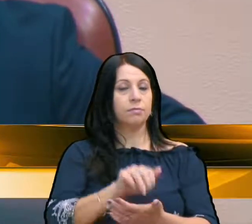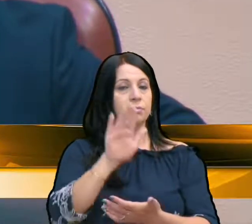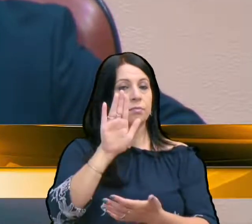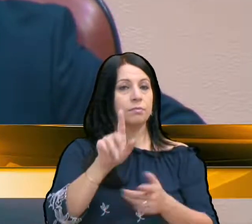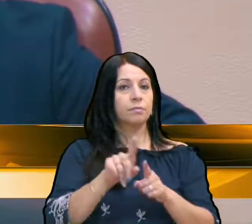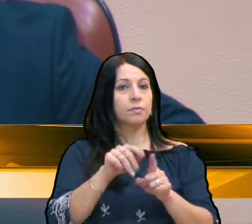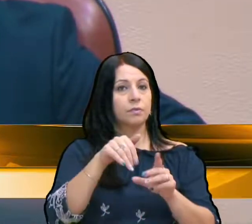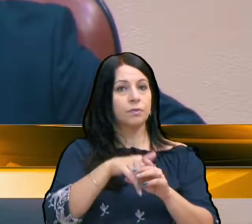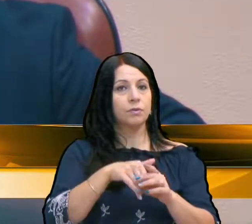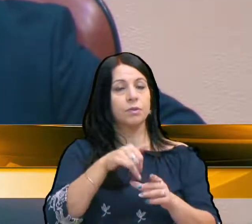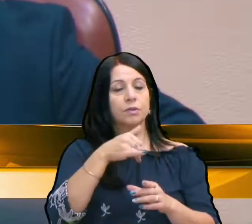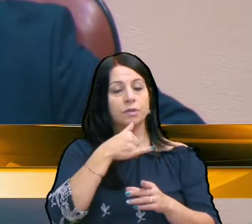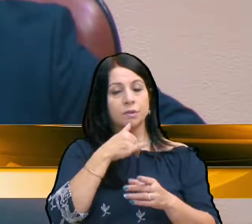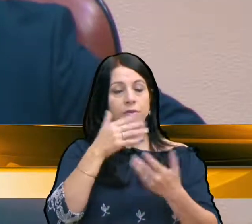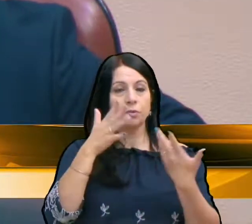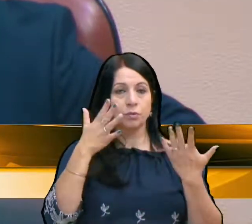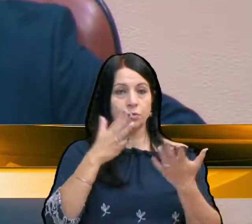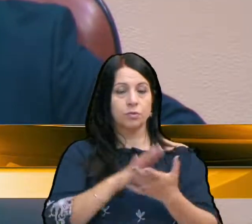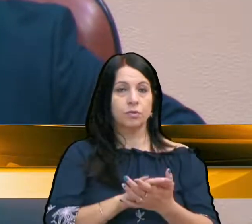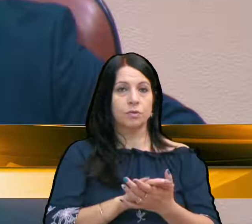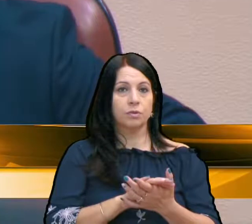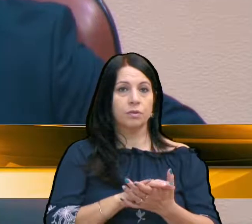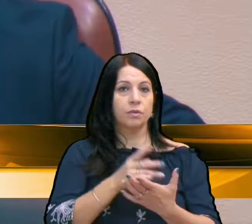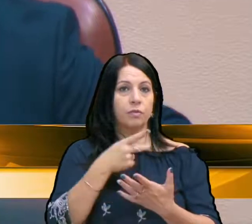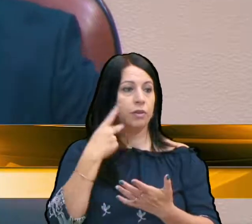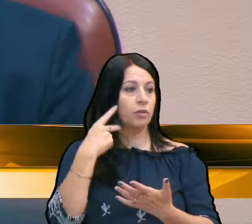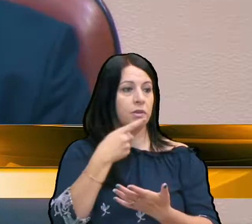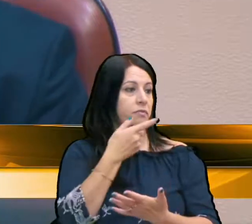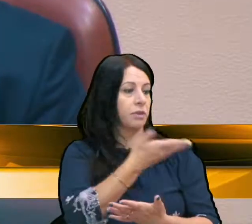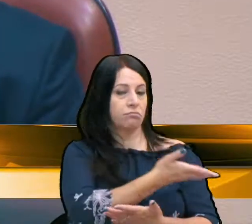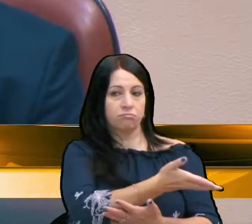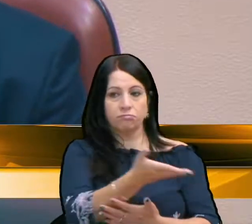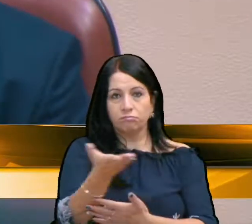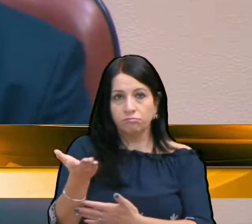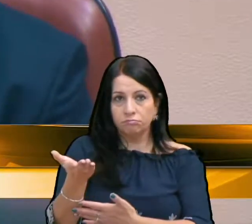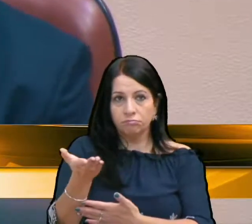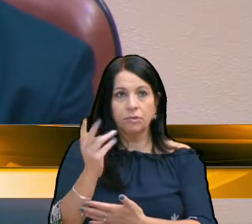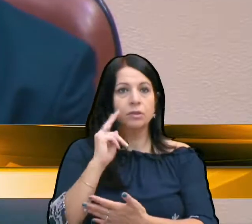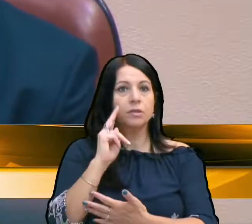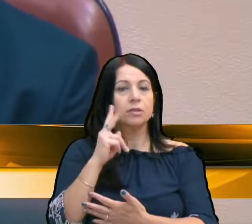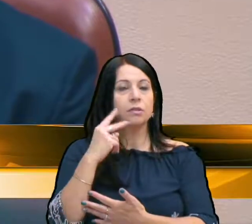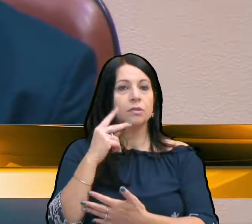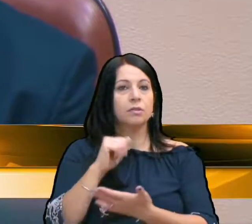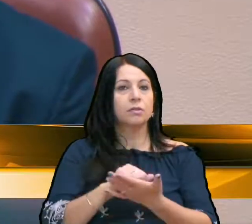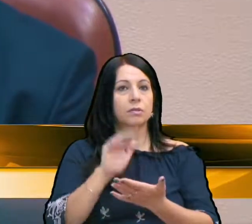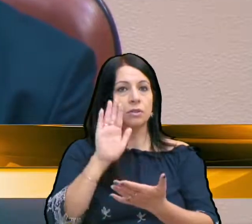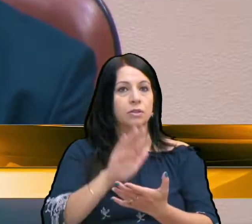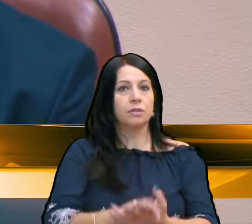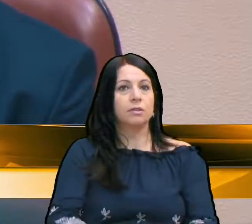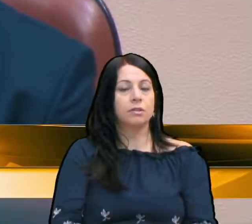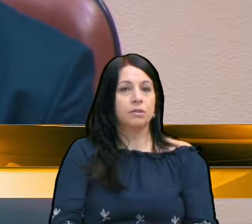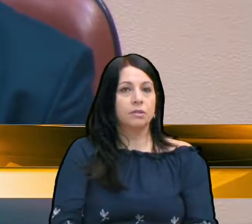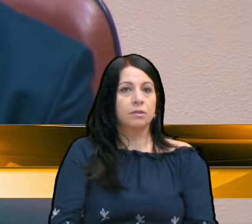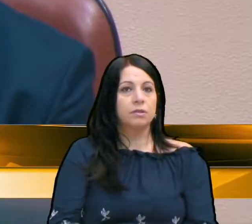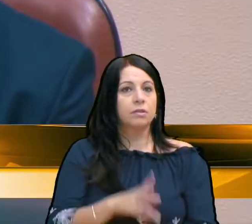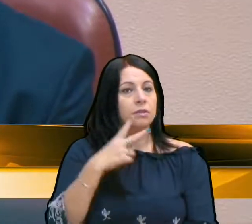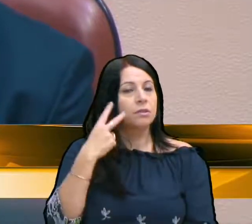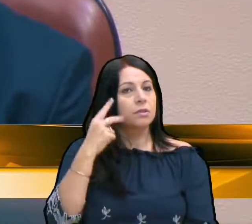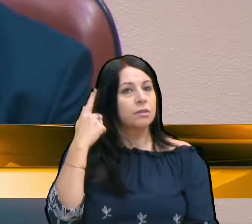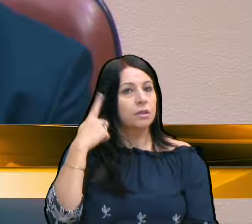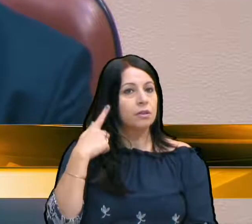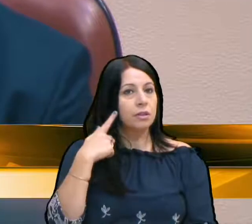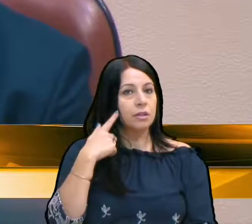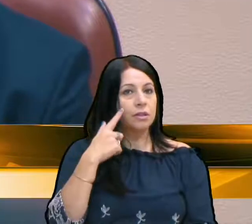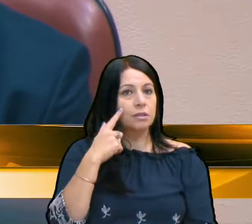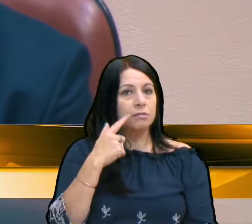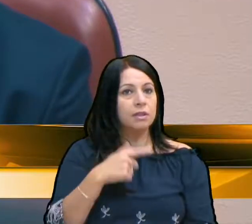de votos de pesar, de louvor ou de congratulações. A palavra está à disposição dos senhores vereadores. Peço a palavra na sequência. Com a palavra, vereadora Gladys